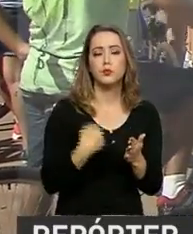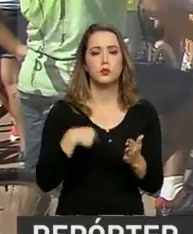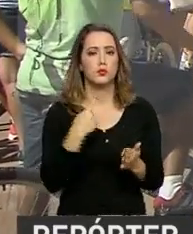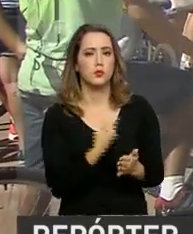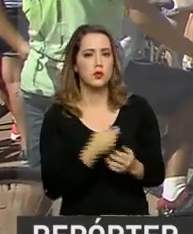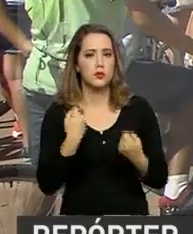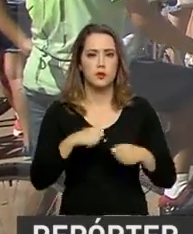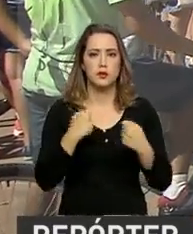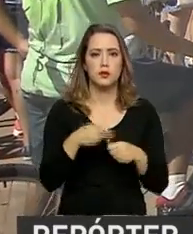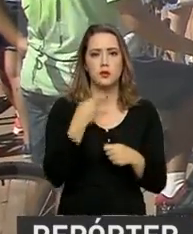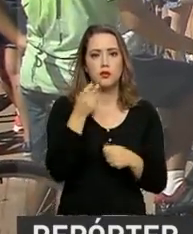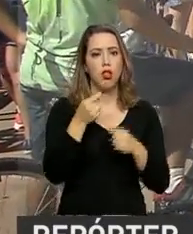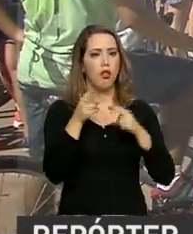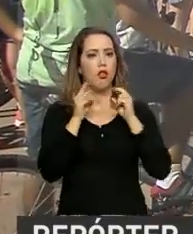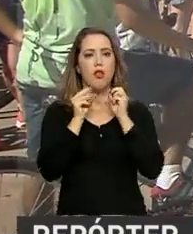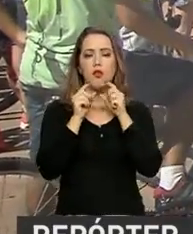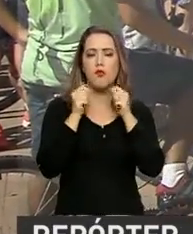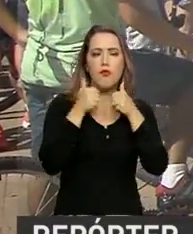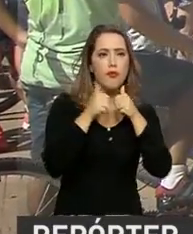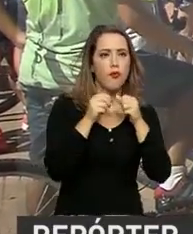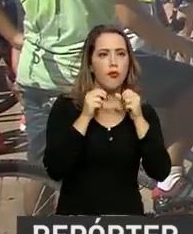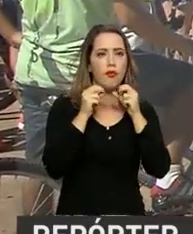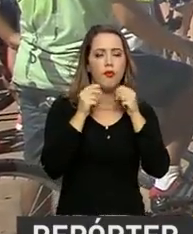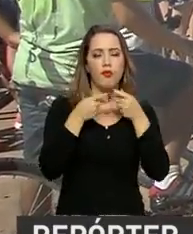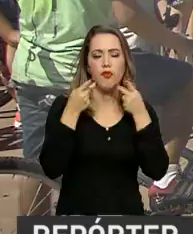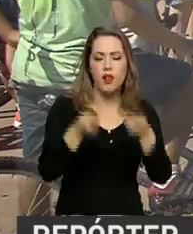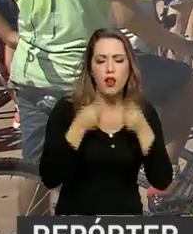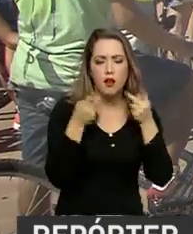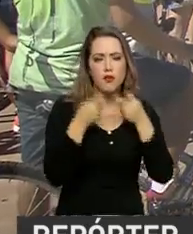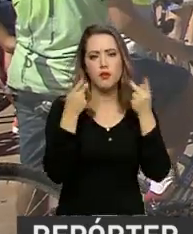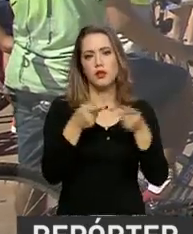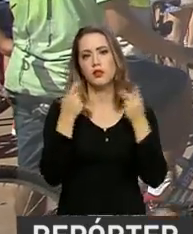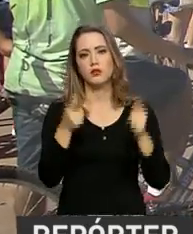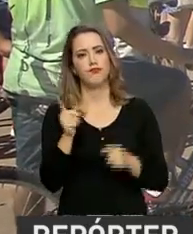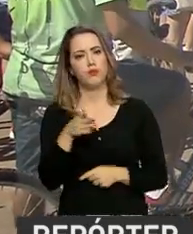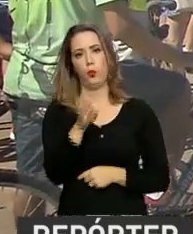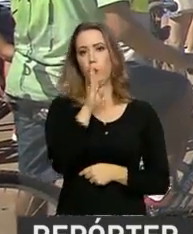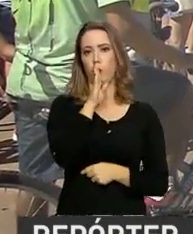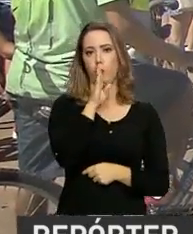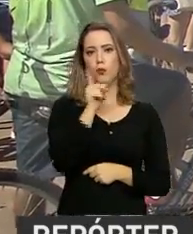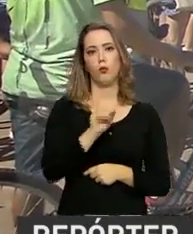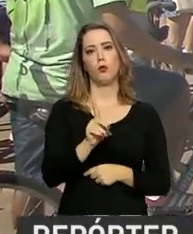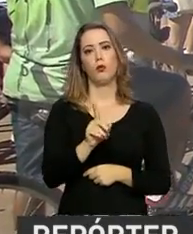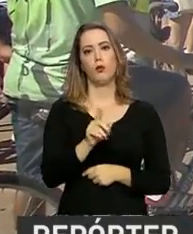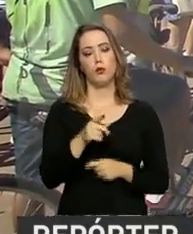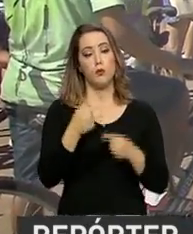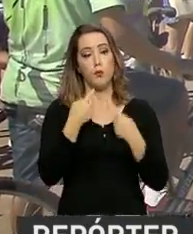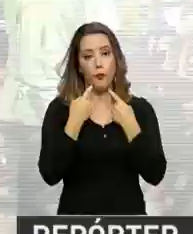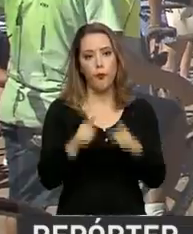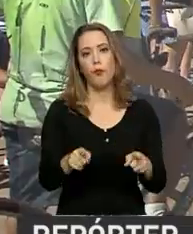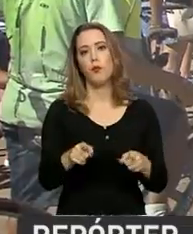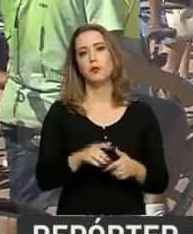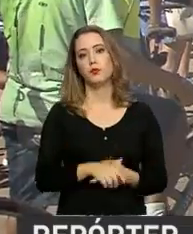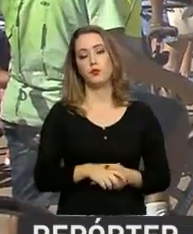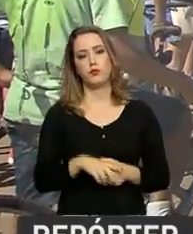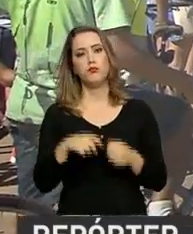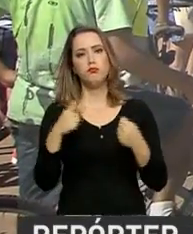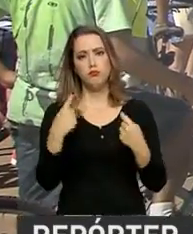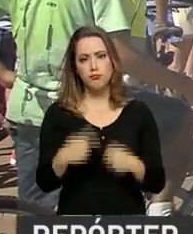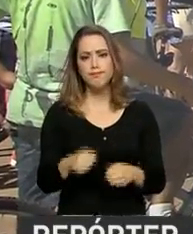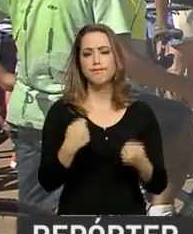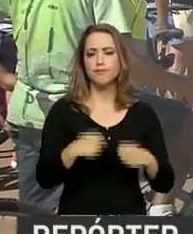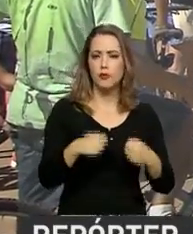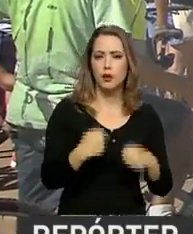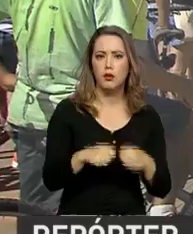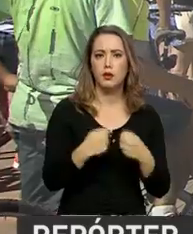não ficar em silêncio né de realmente não se calar e e denunciar as violências é um exercício que